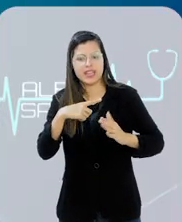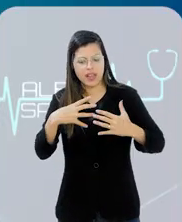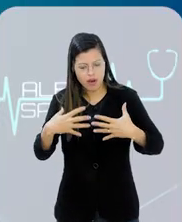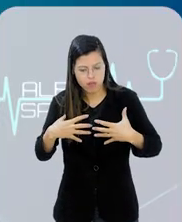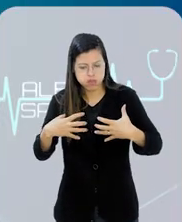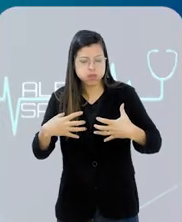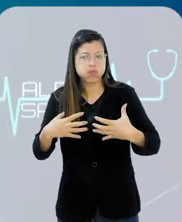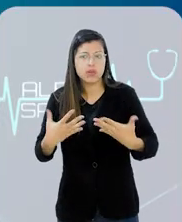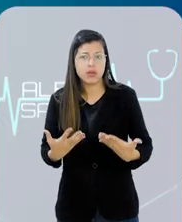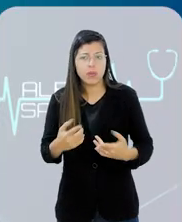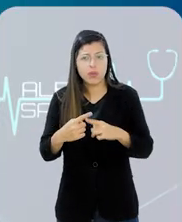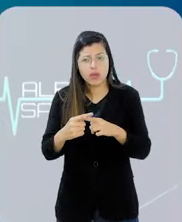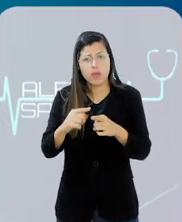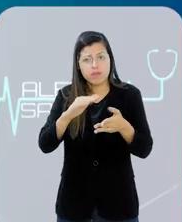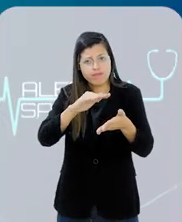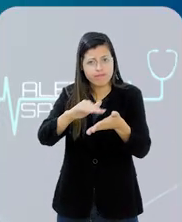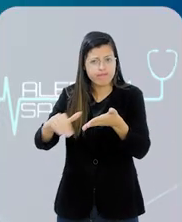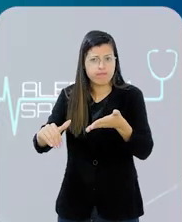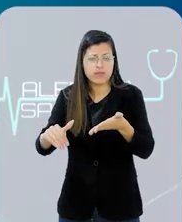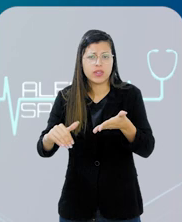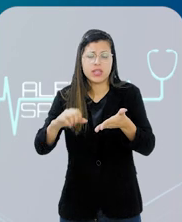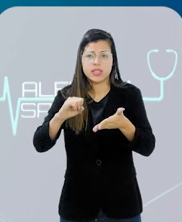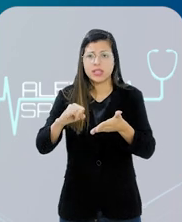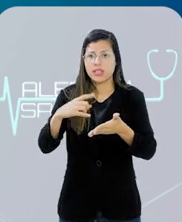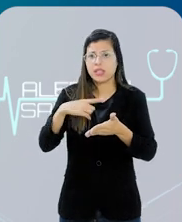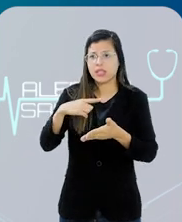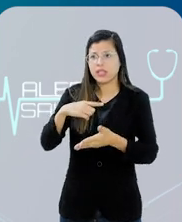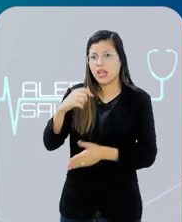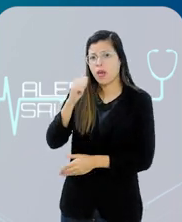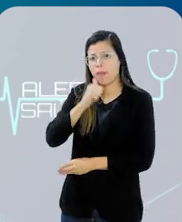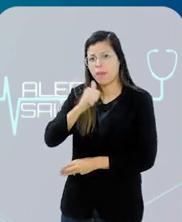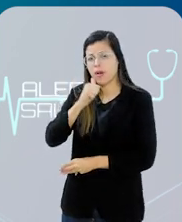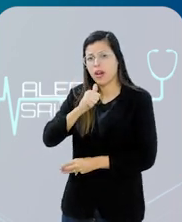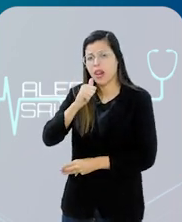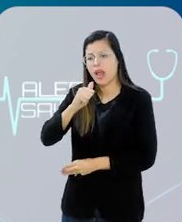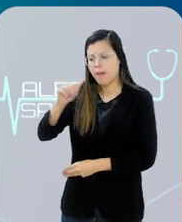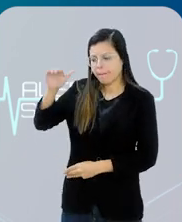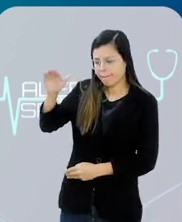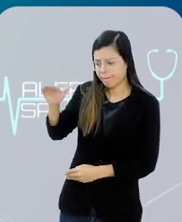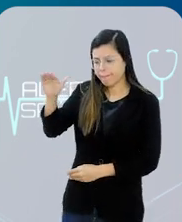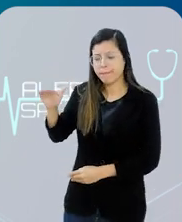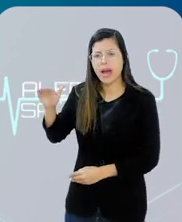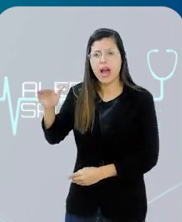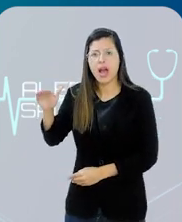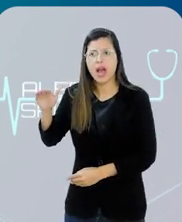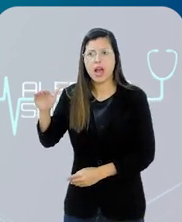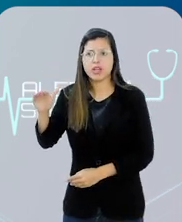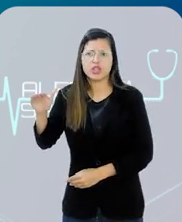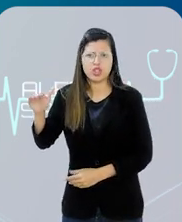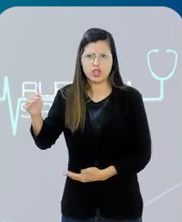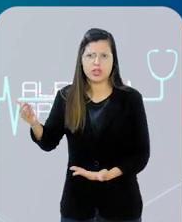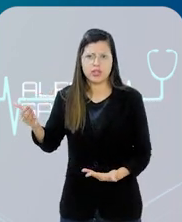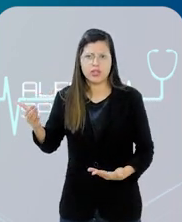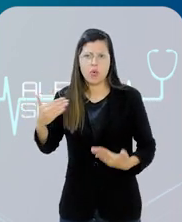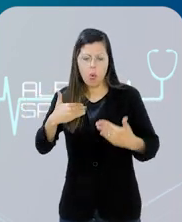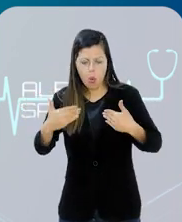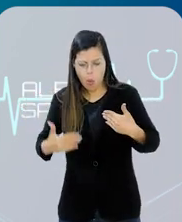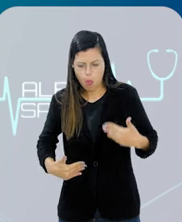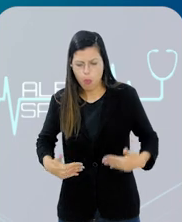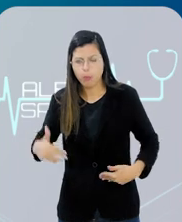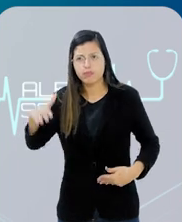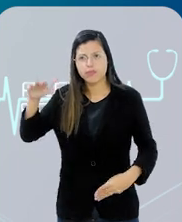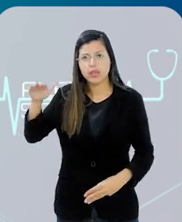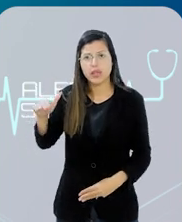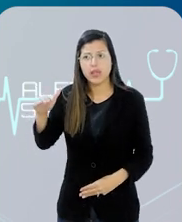tem uma relação, né? Se você tem uma paciente que tem uma estatura baixa, né, uma área corporal pequena,